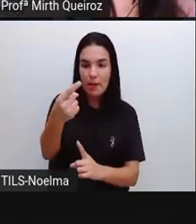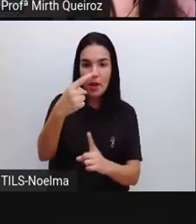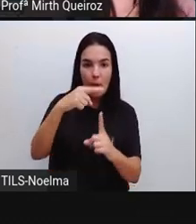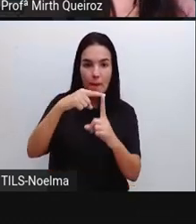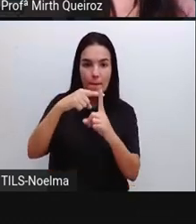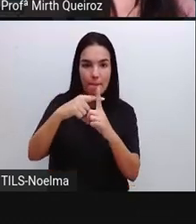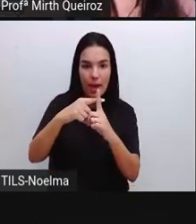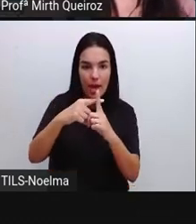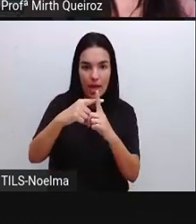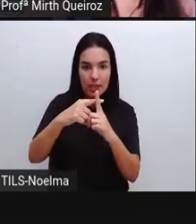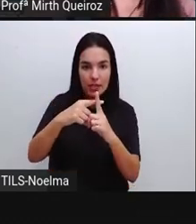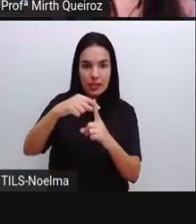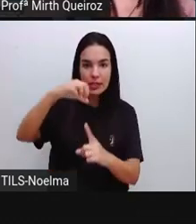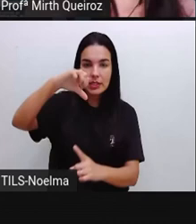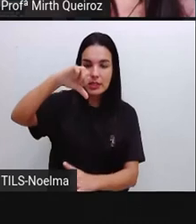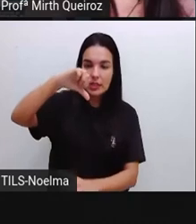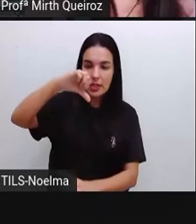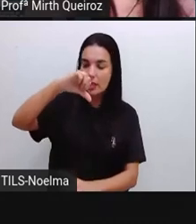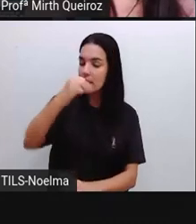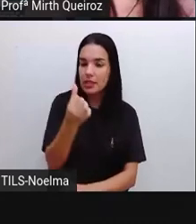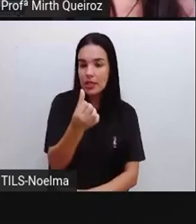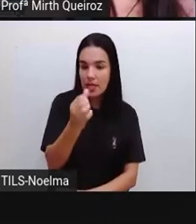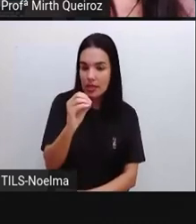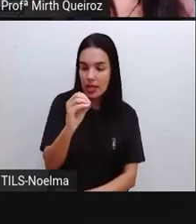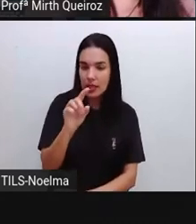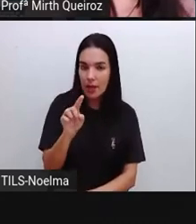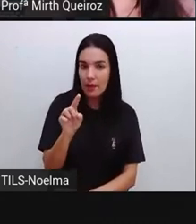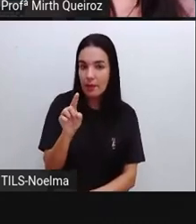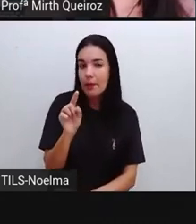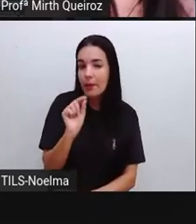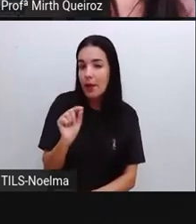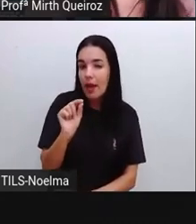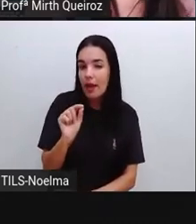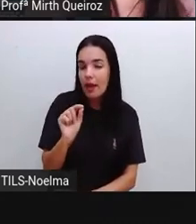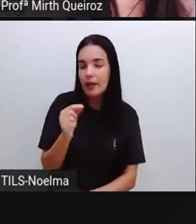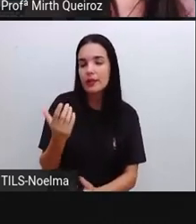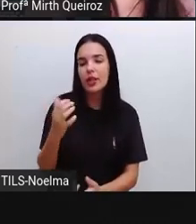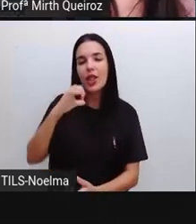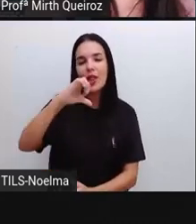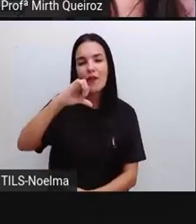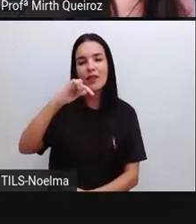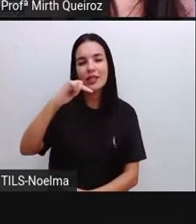97 mil mas 6097 1060